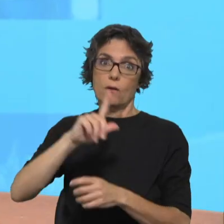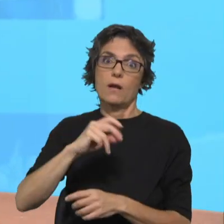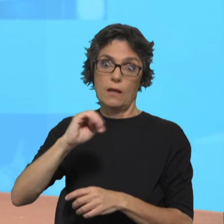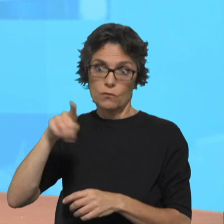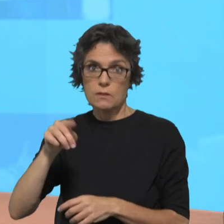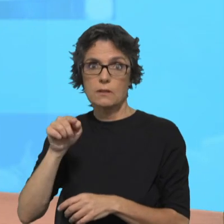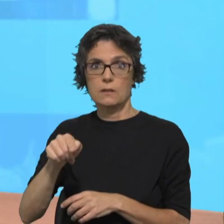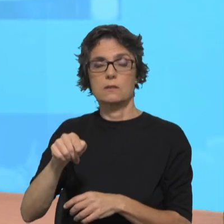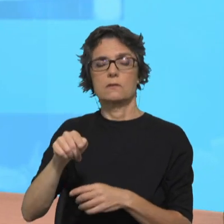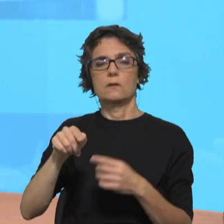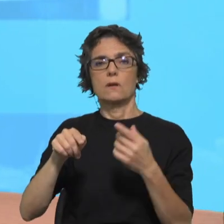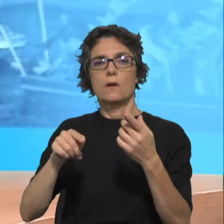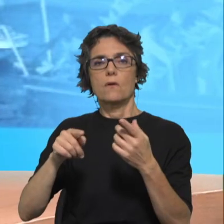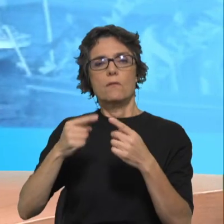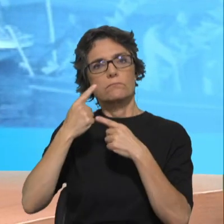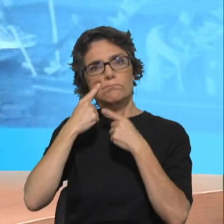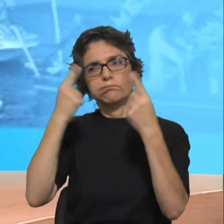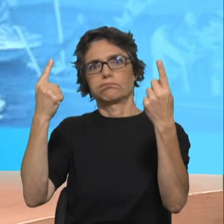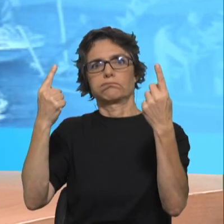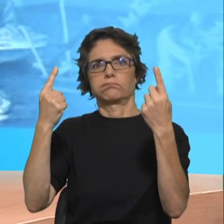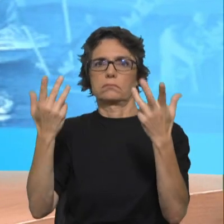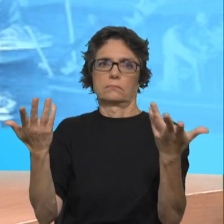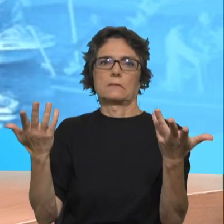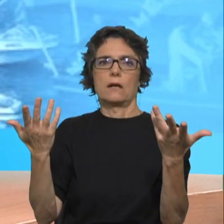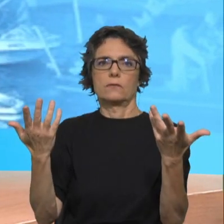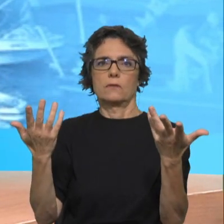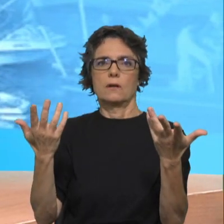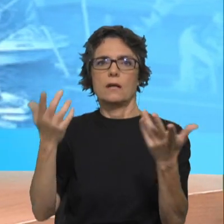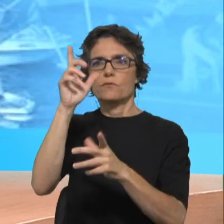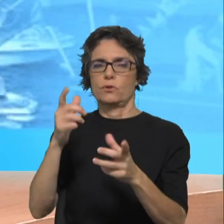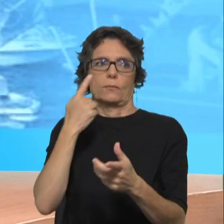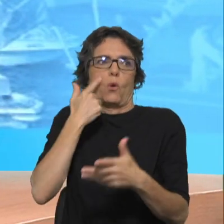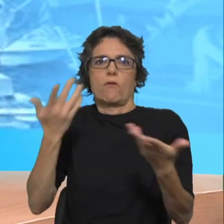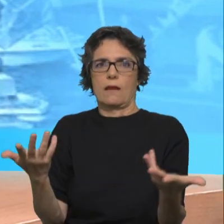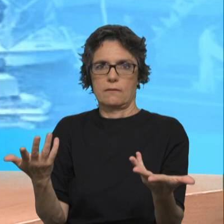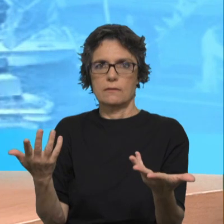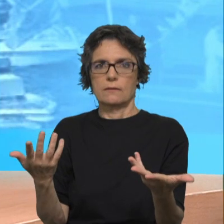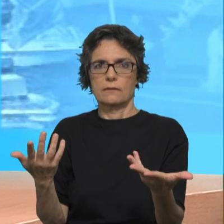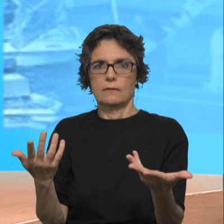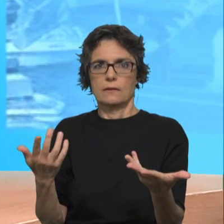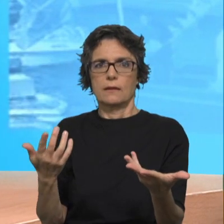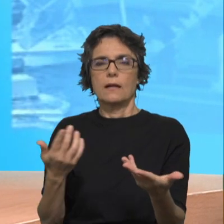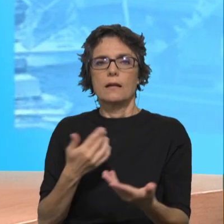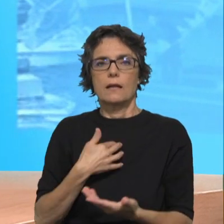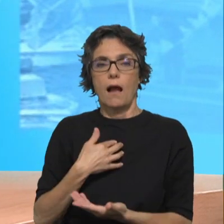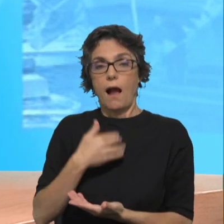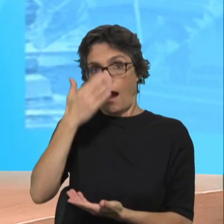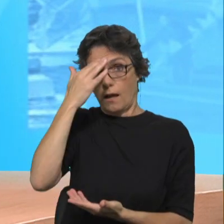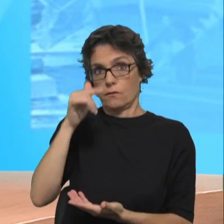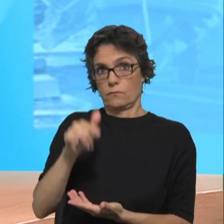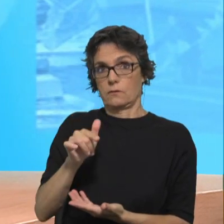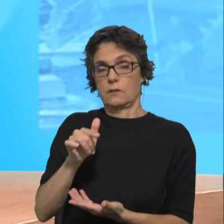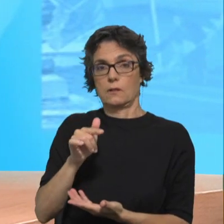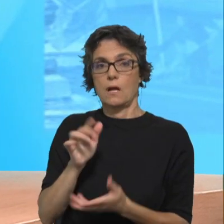centro e tem-lhe dado visibilidade e tem feito com que ela esteja permanente. Eu hoje julgo que esta é uma questão a que as comunidades cristãs